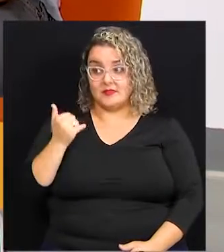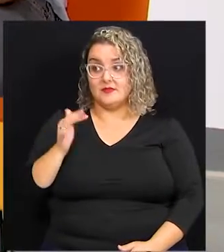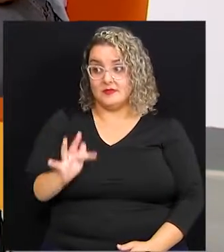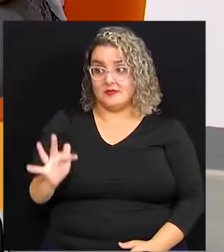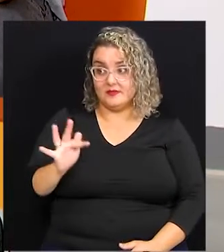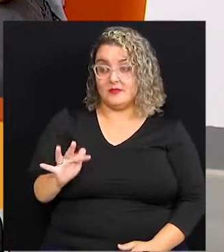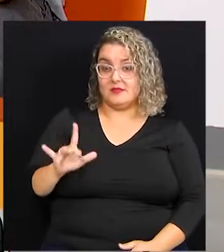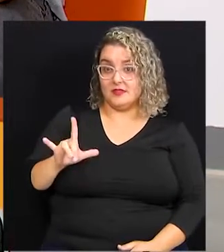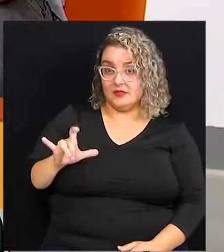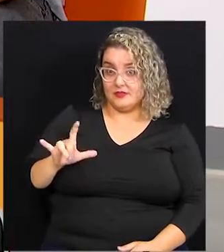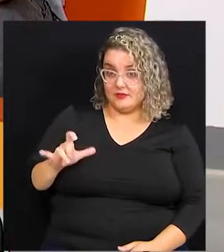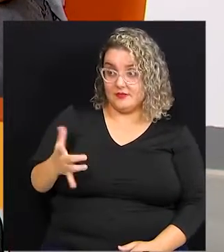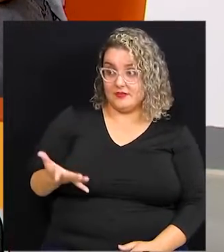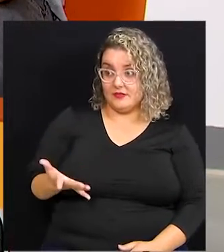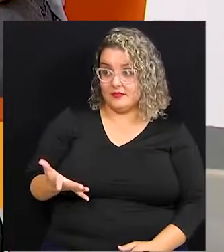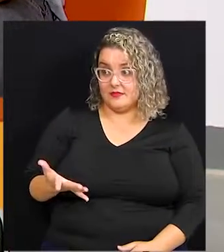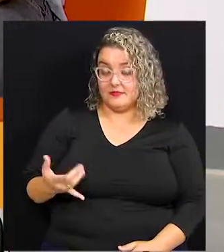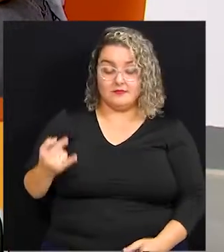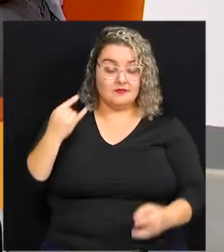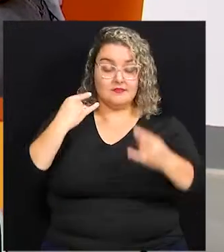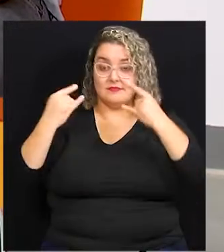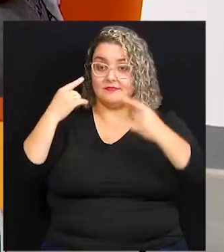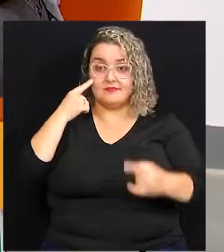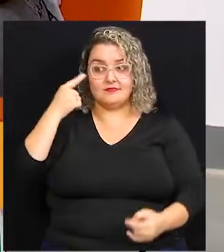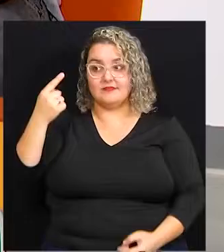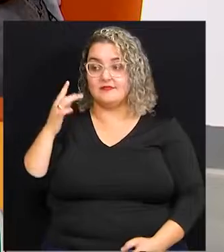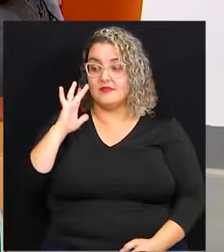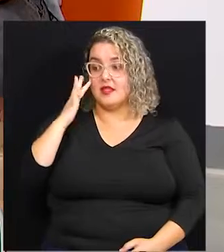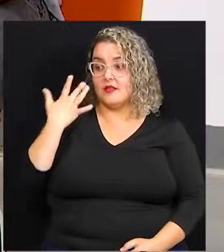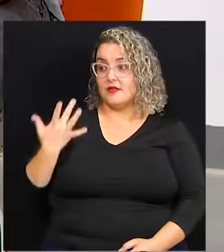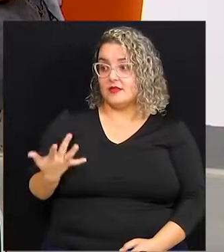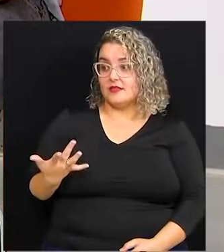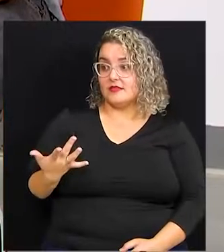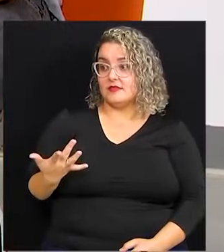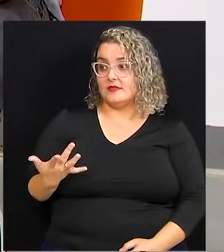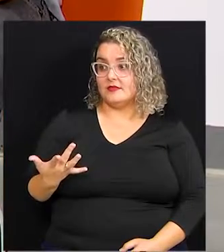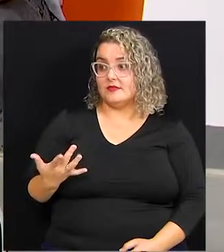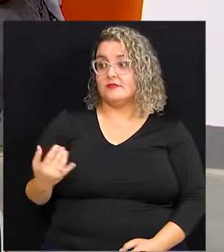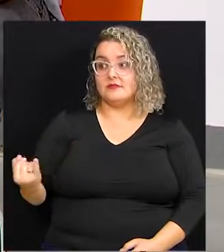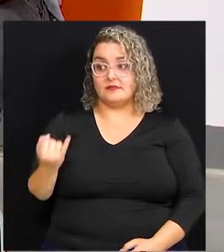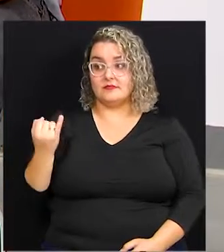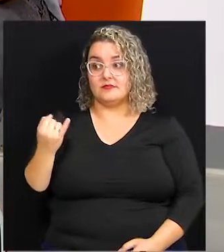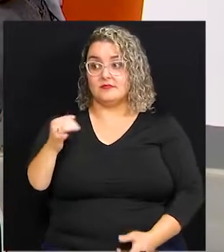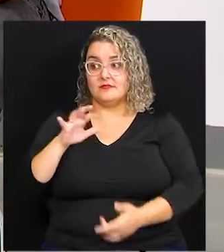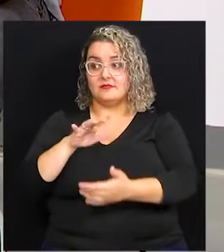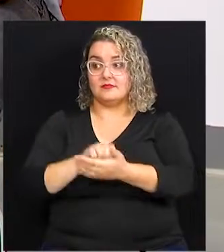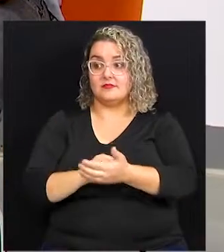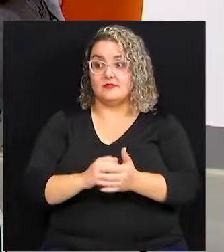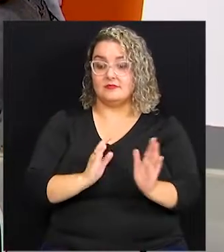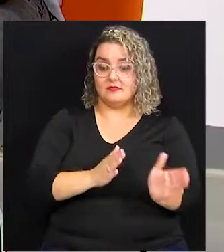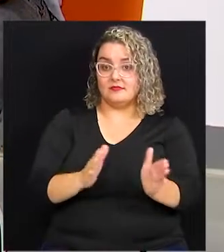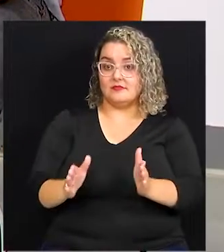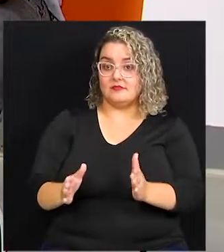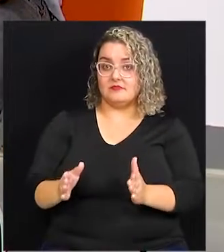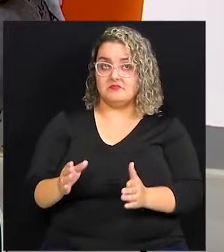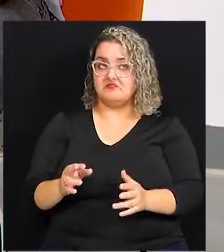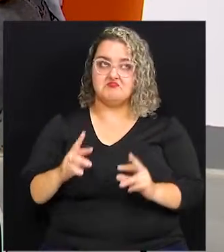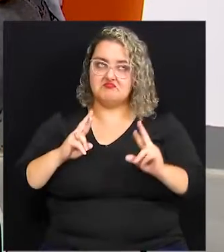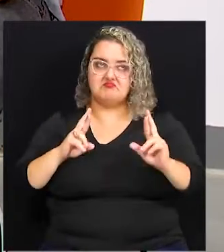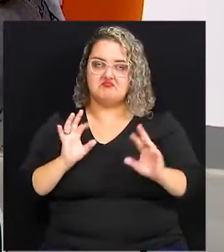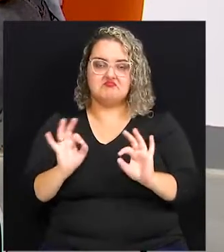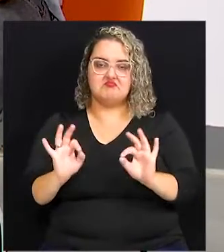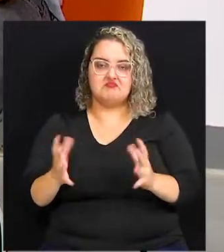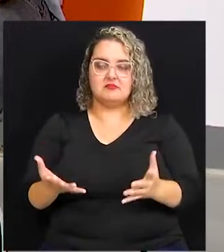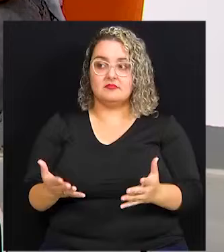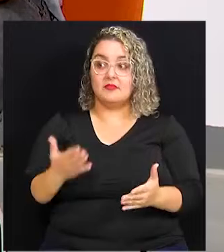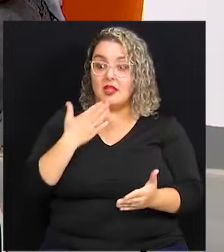sabendo da faculdade pelo Instagram e me encantei pela ideia, achei extremamente interessante, me inscrevi no processo sem esperar tanta